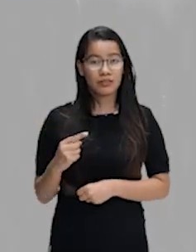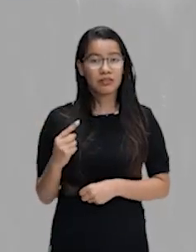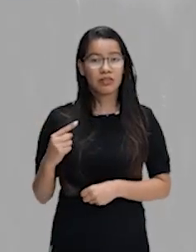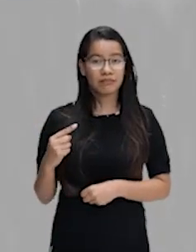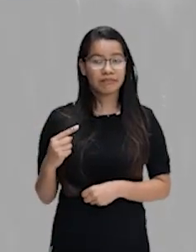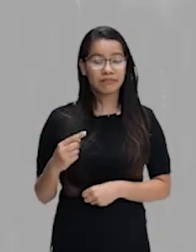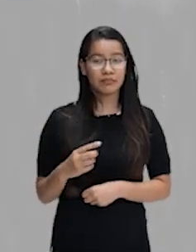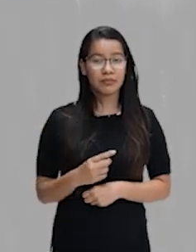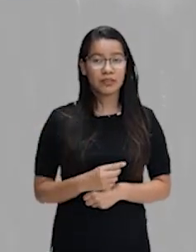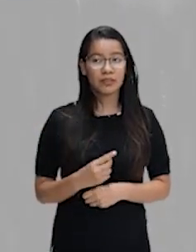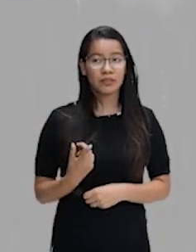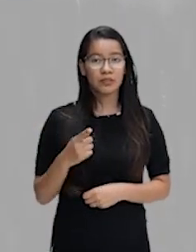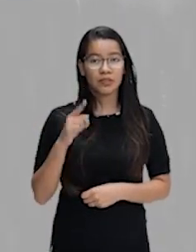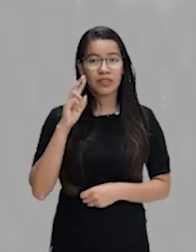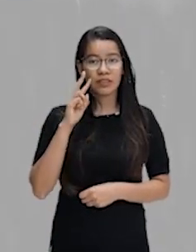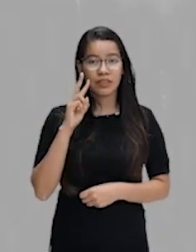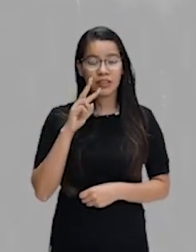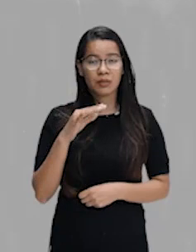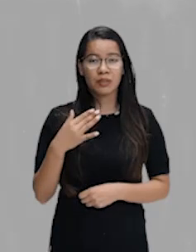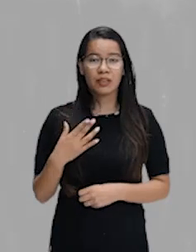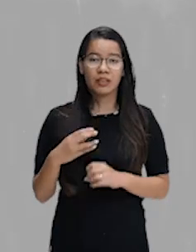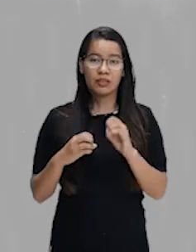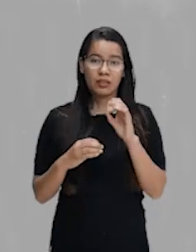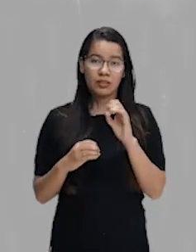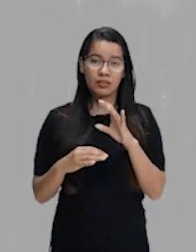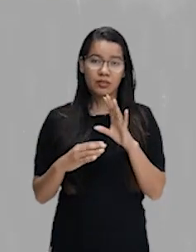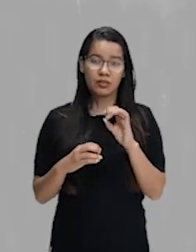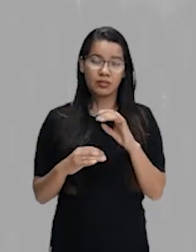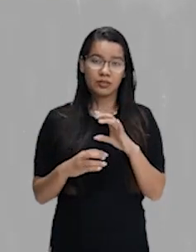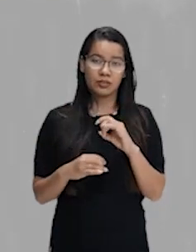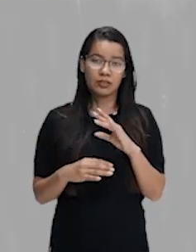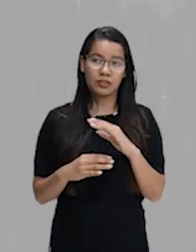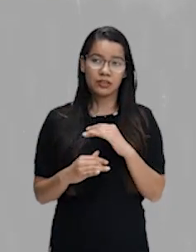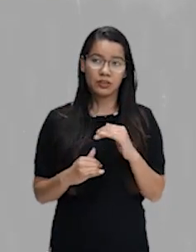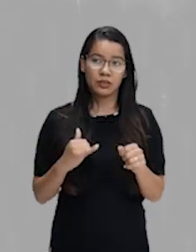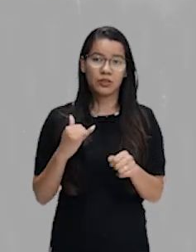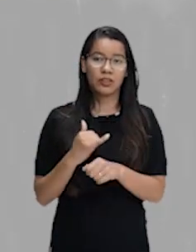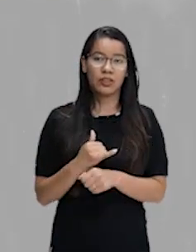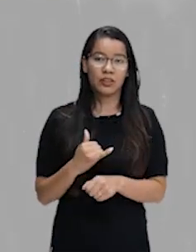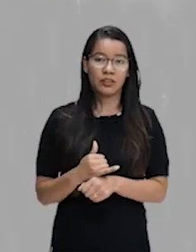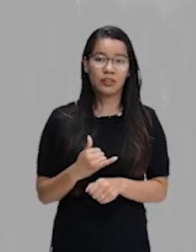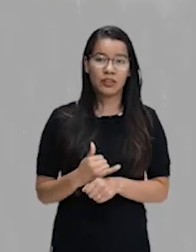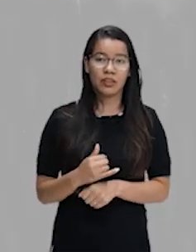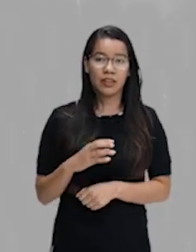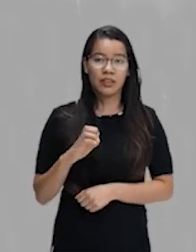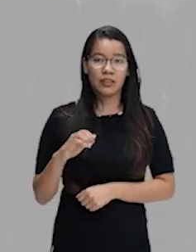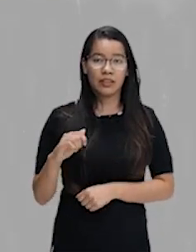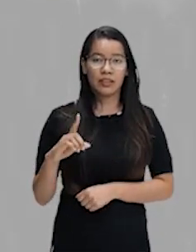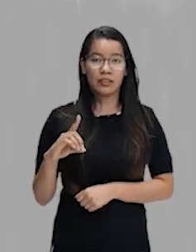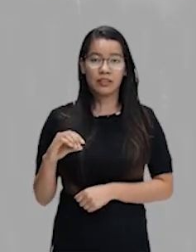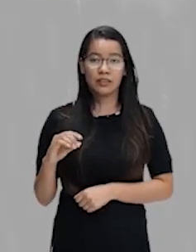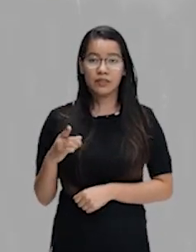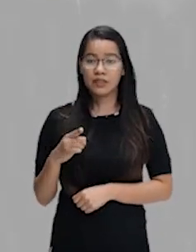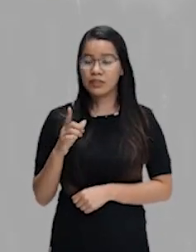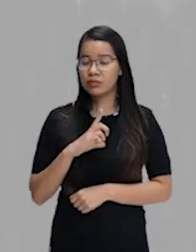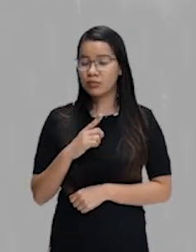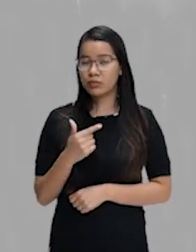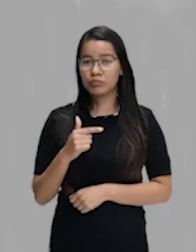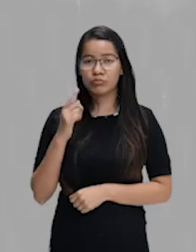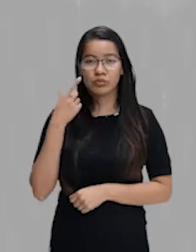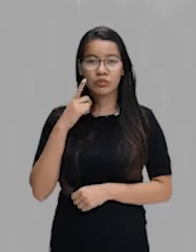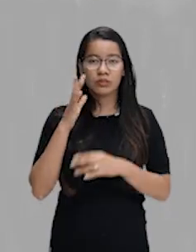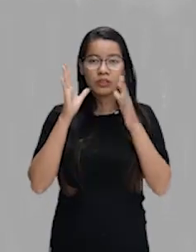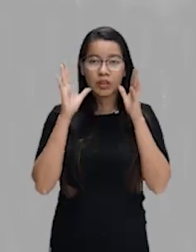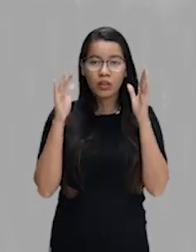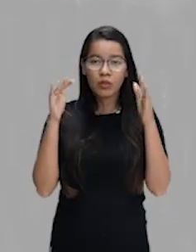né? Aí tu tá se lembrando das aulas online, do EAD, onde nem sempre tu consegue manter o foco, manter